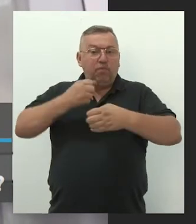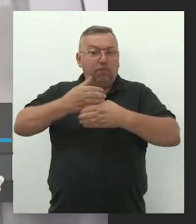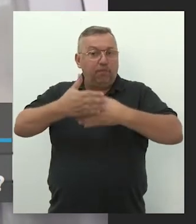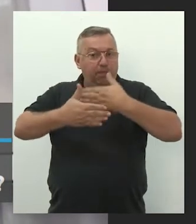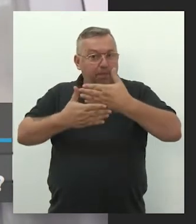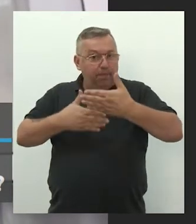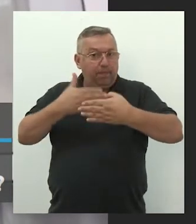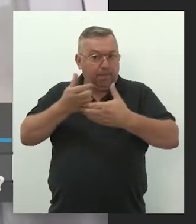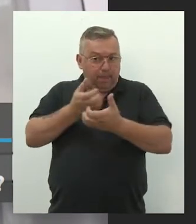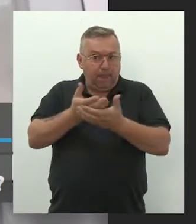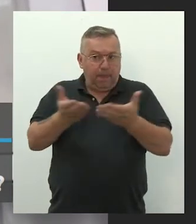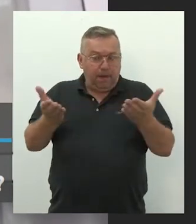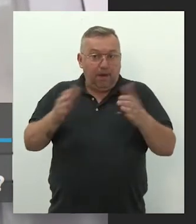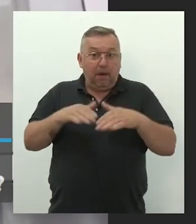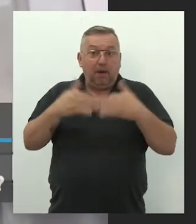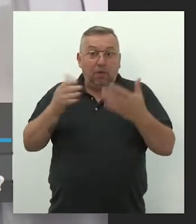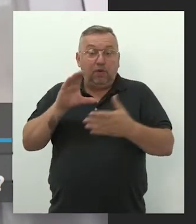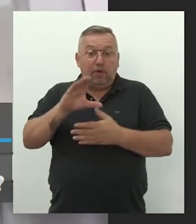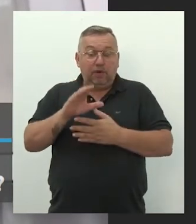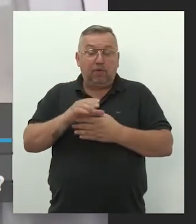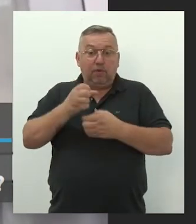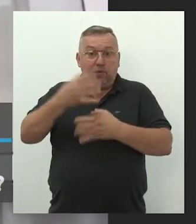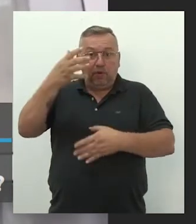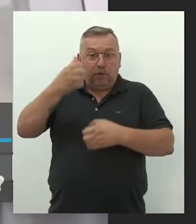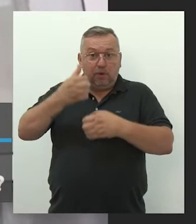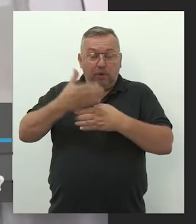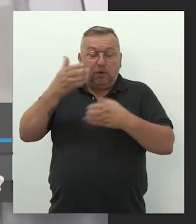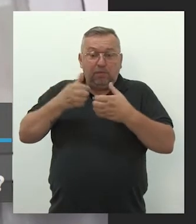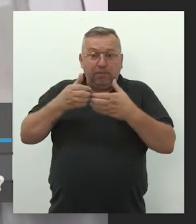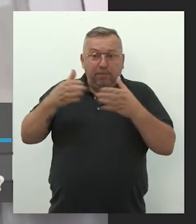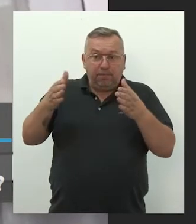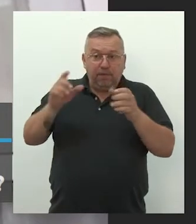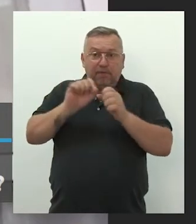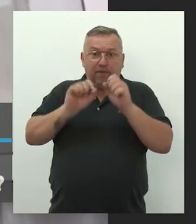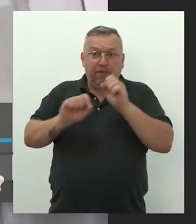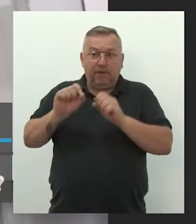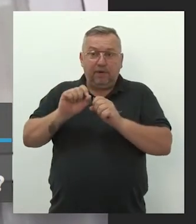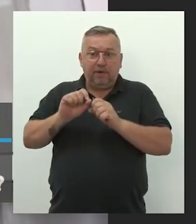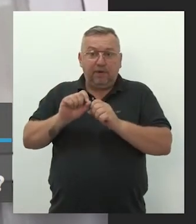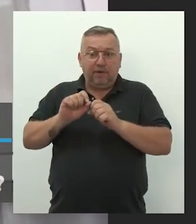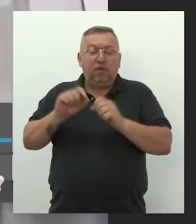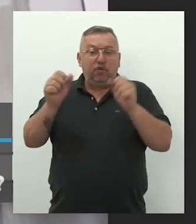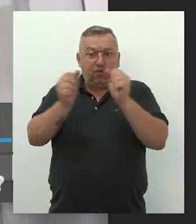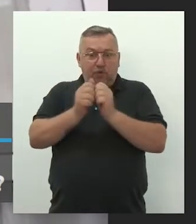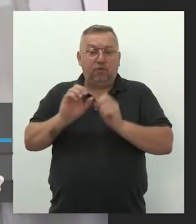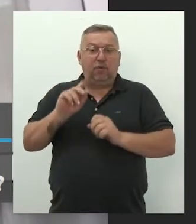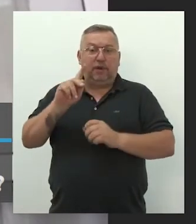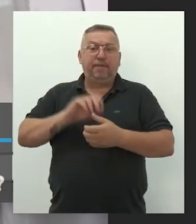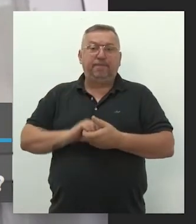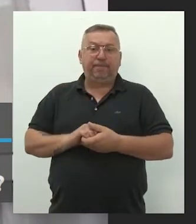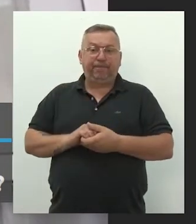para vocês. Enquanto isso, o chat vai ficar aberto e a gente vai fazer essa interação simultaneamente, tudo